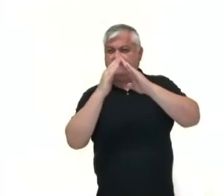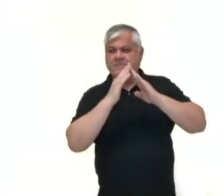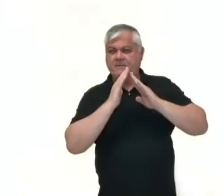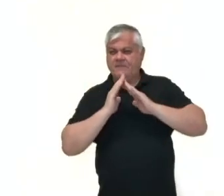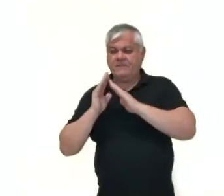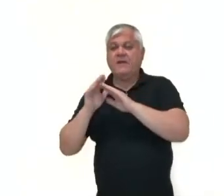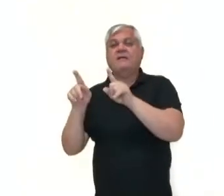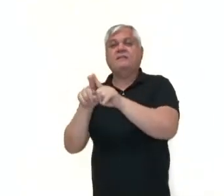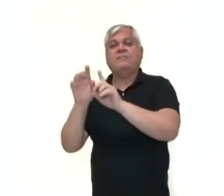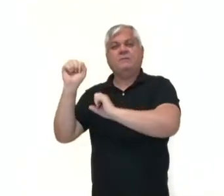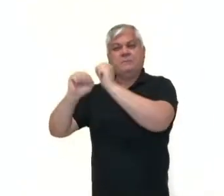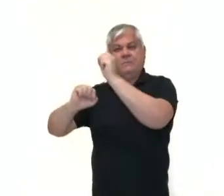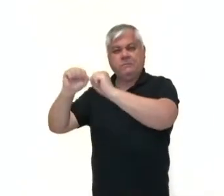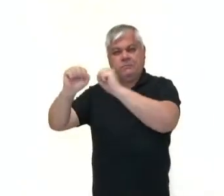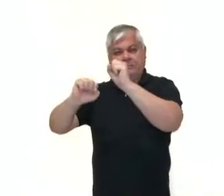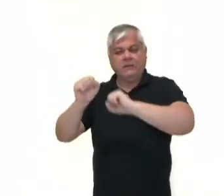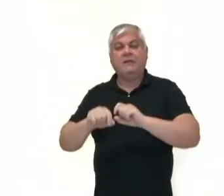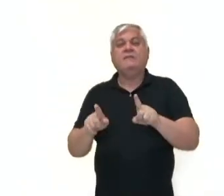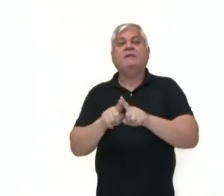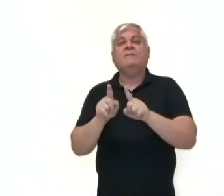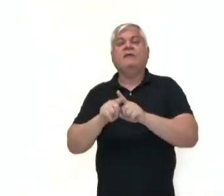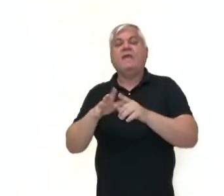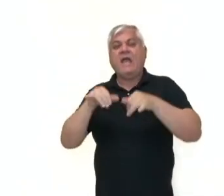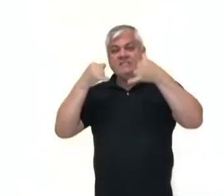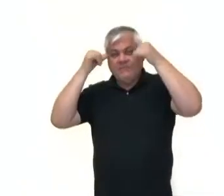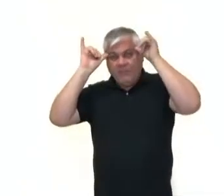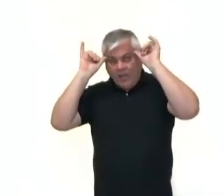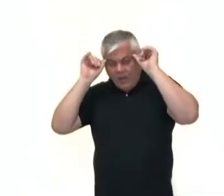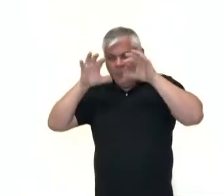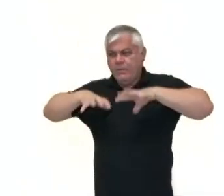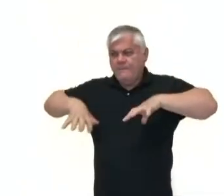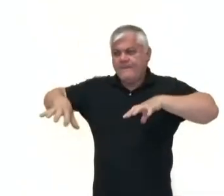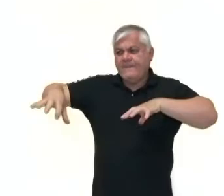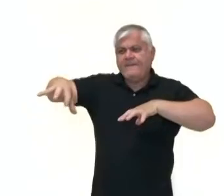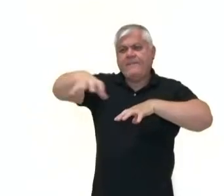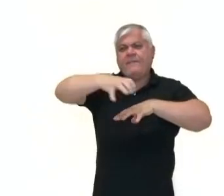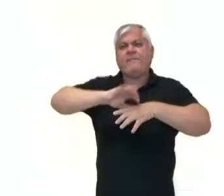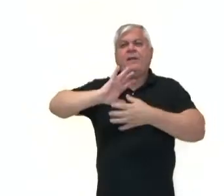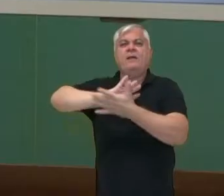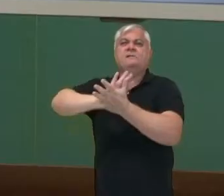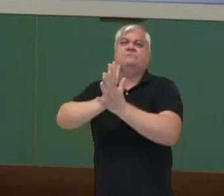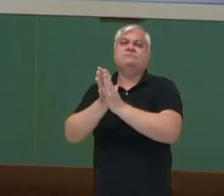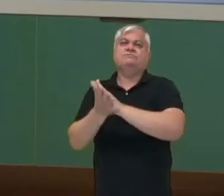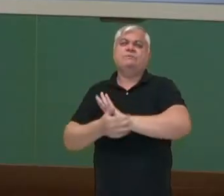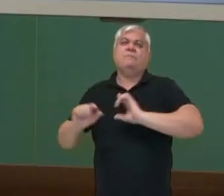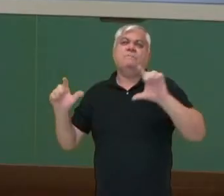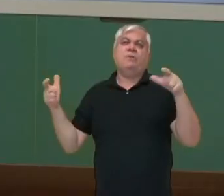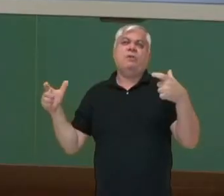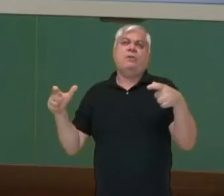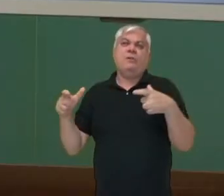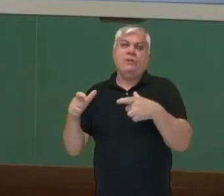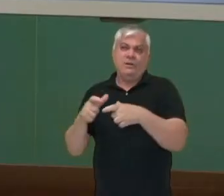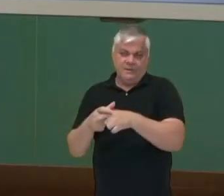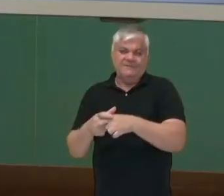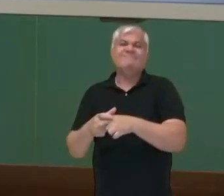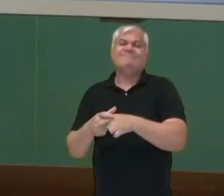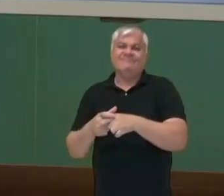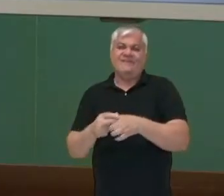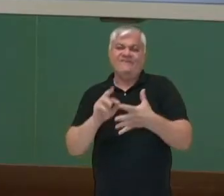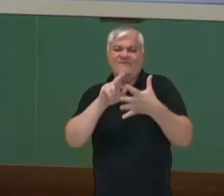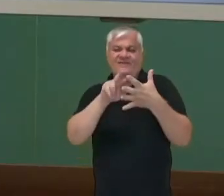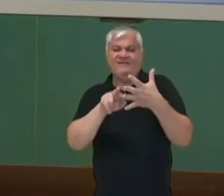mas também as atividades agropecuárias e a exploração da madeira contribuíram para esse desmatamento. Então são várias atividades